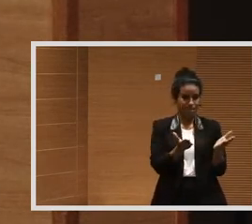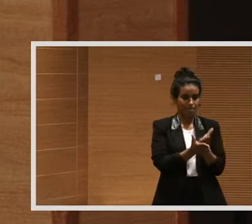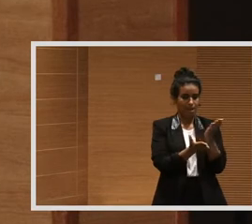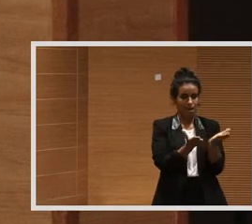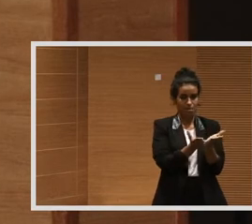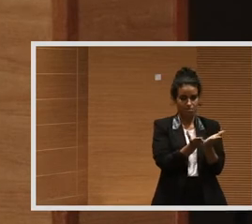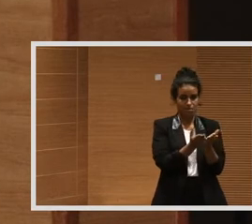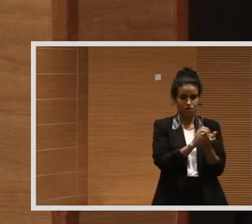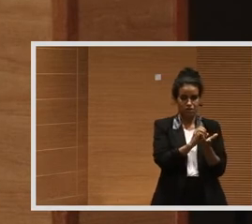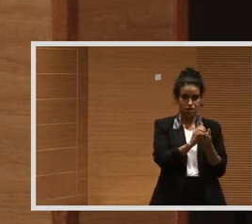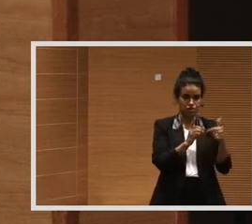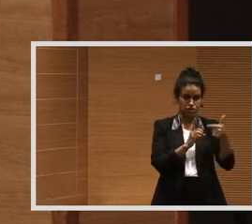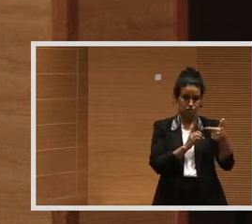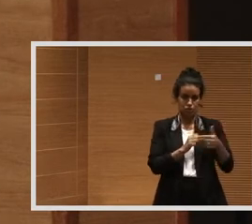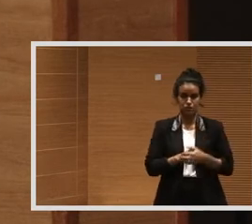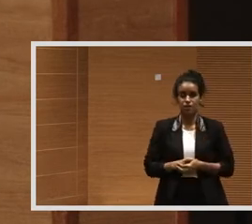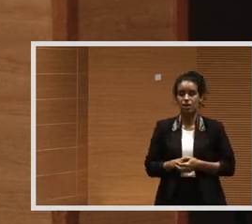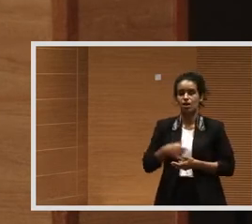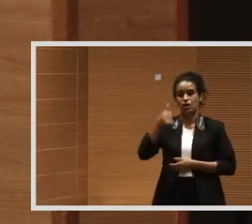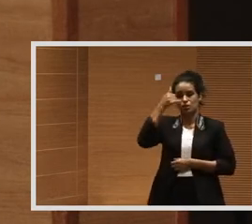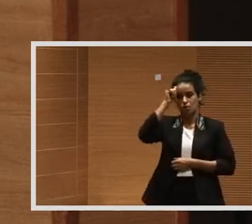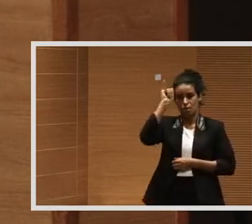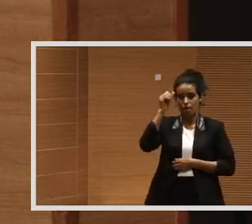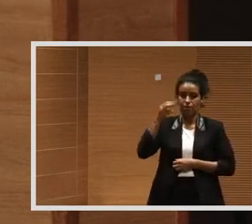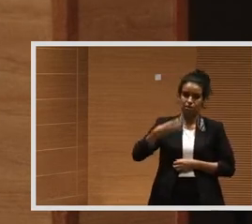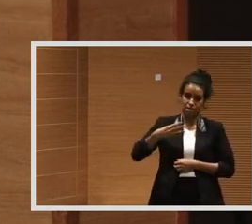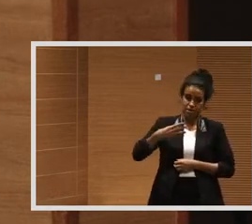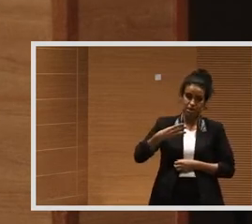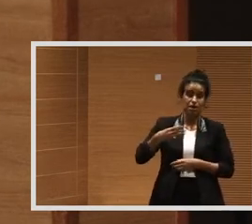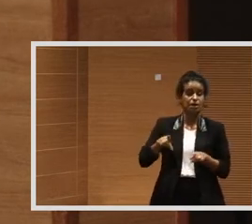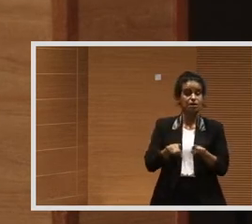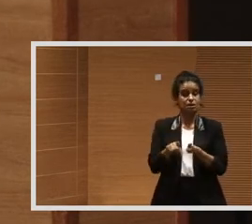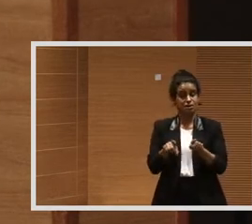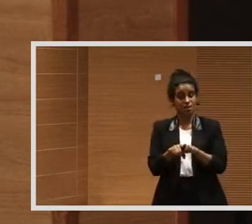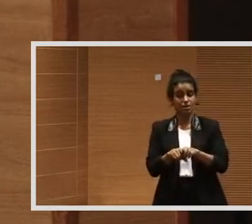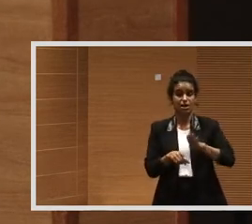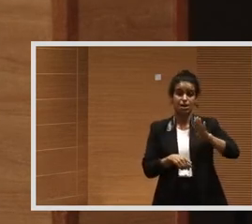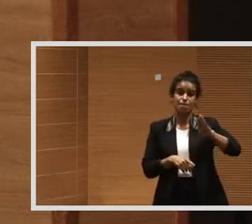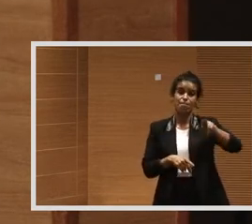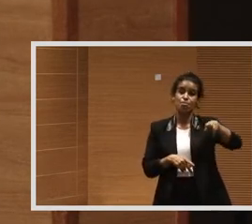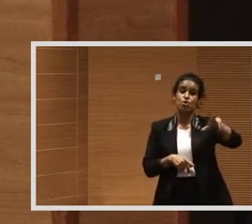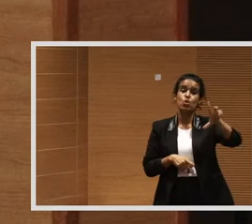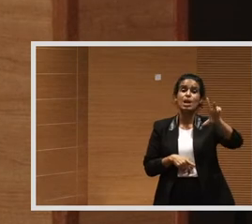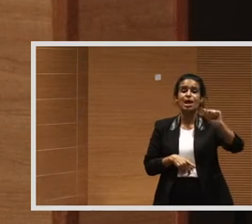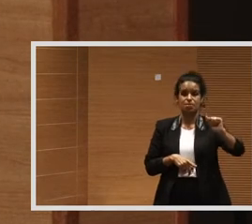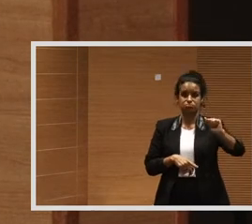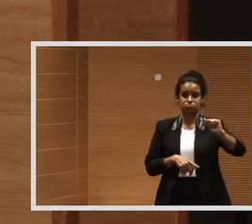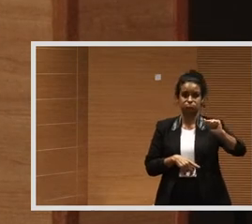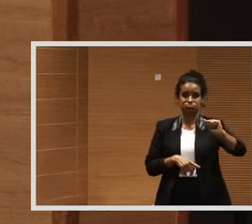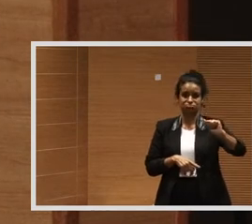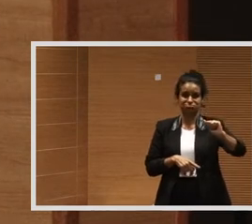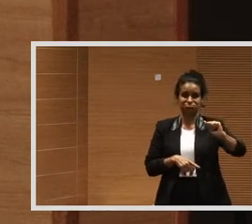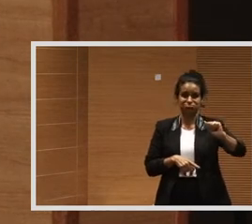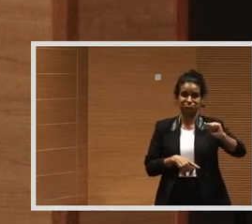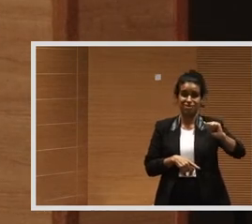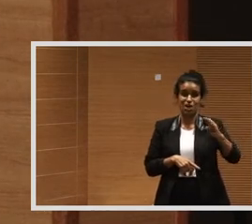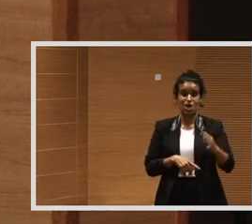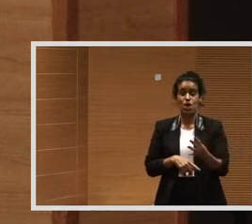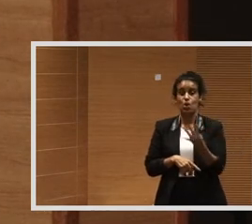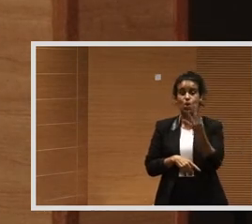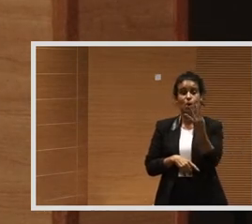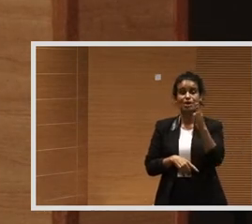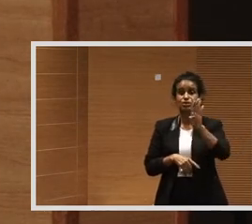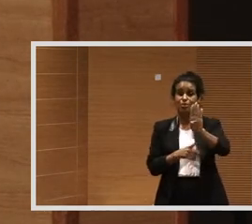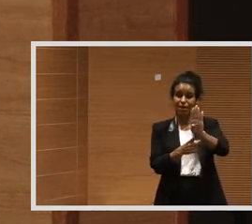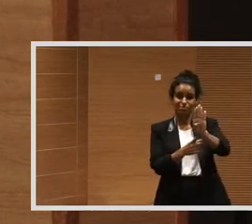segunda vitoriosa, e a do boi, a terceira, e a da bula, que agora é o quarto B. Né? Então, eu acho